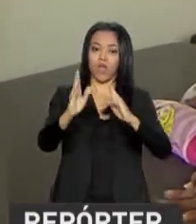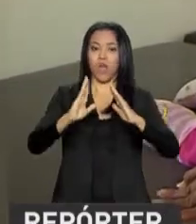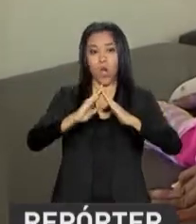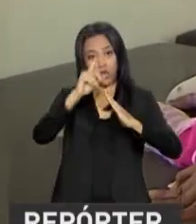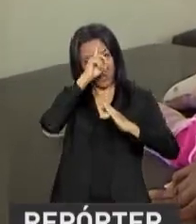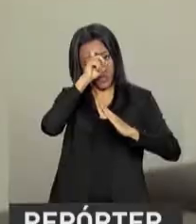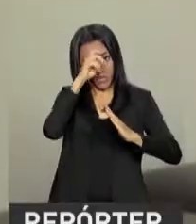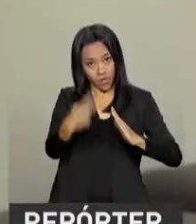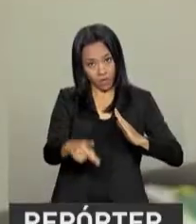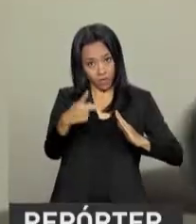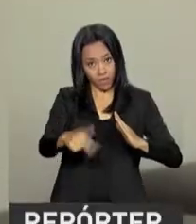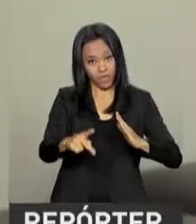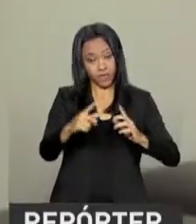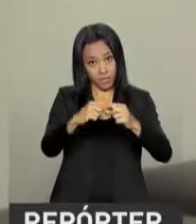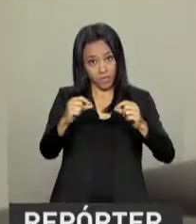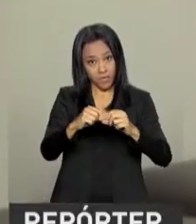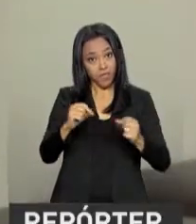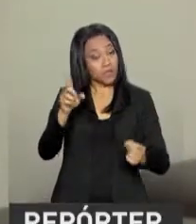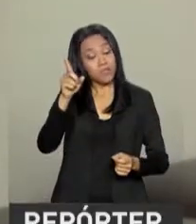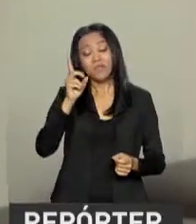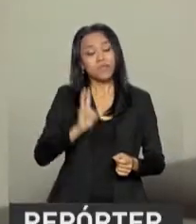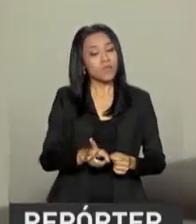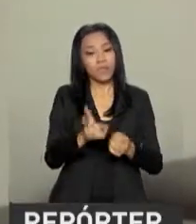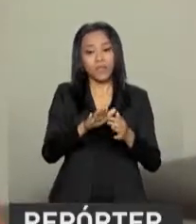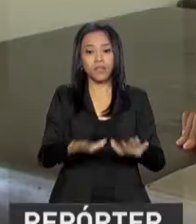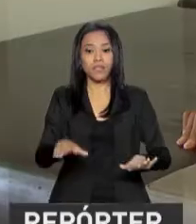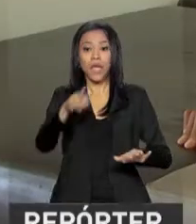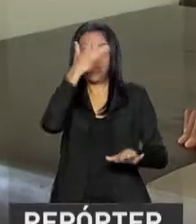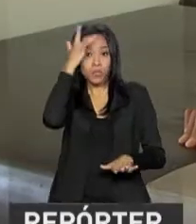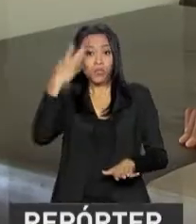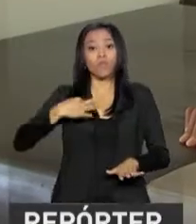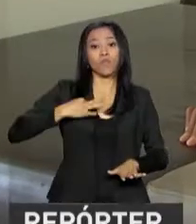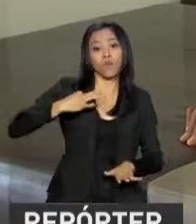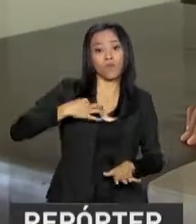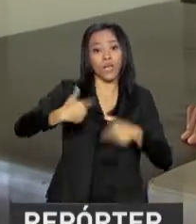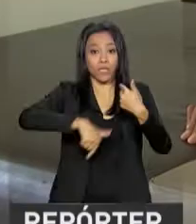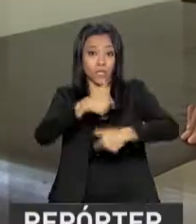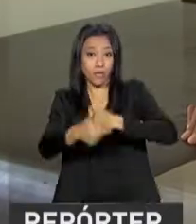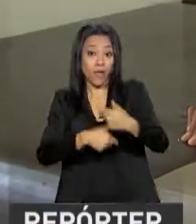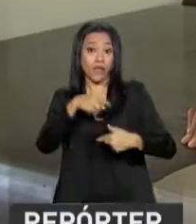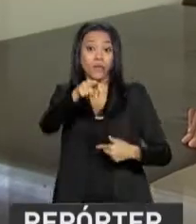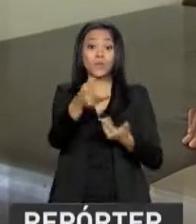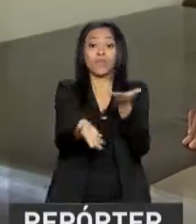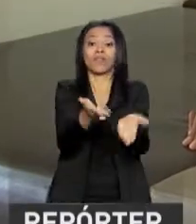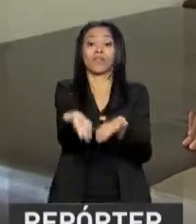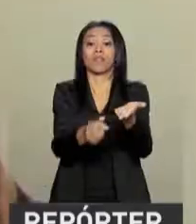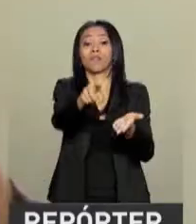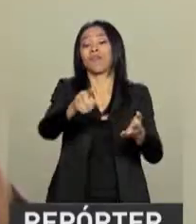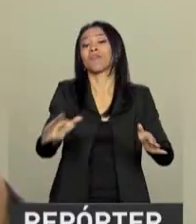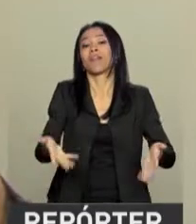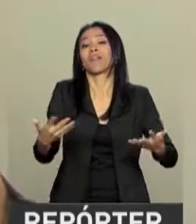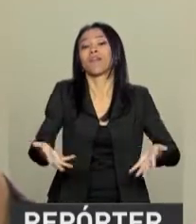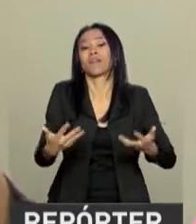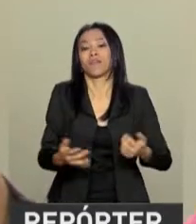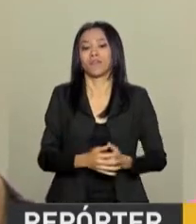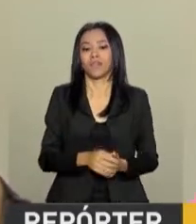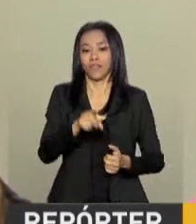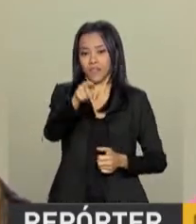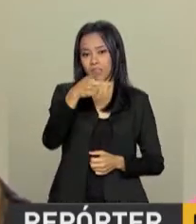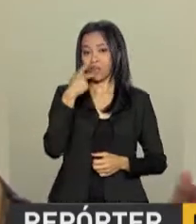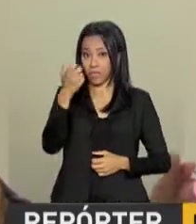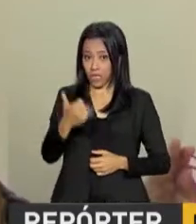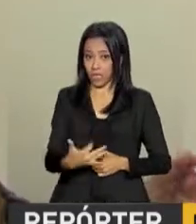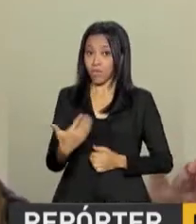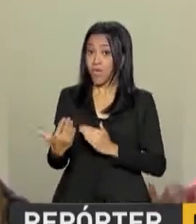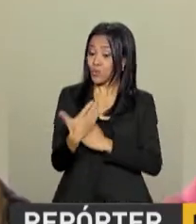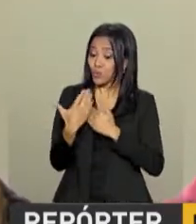freqüentes a mãe conta que os voluntários que trabalham aqui torna o tratamento da pequena mais leve bastante a